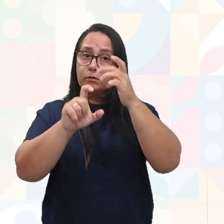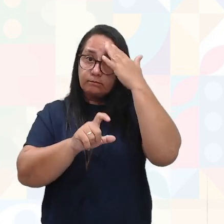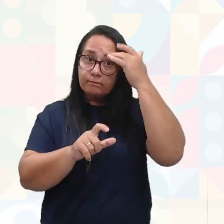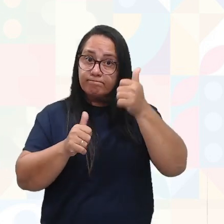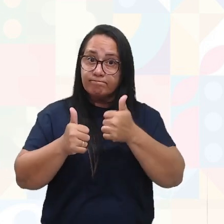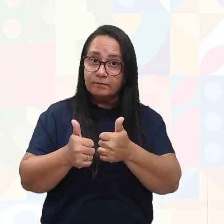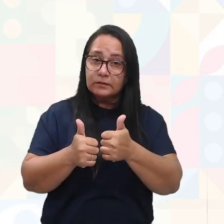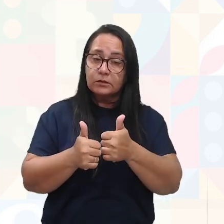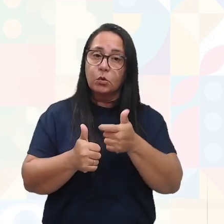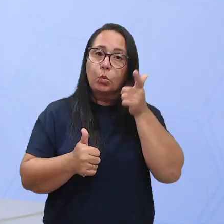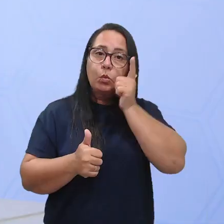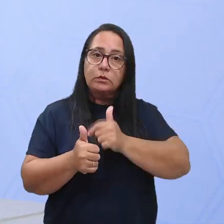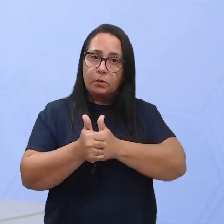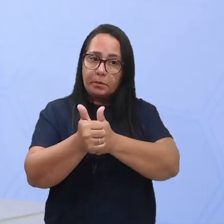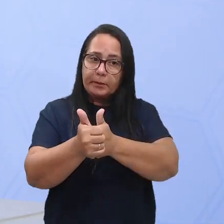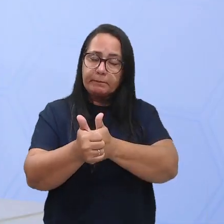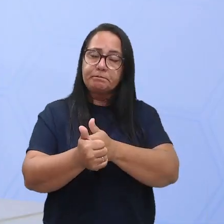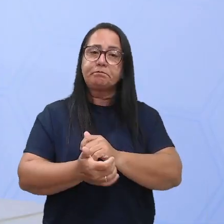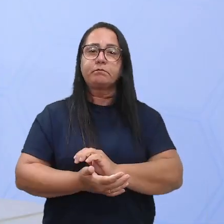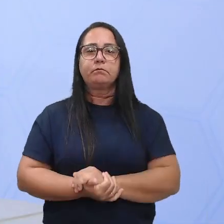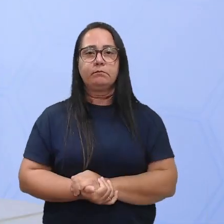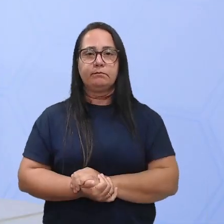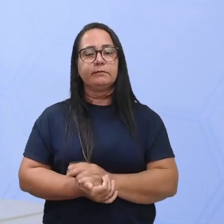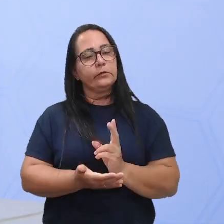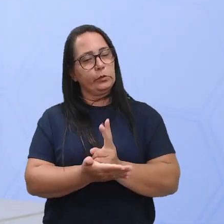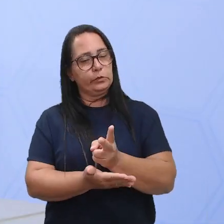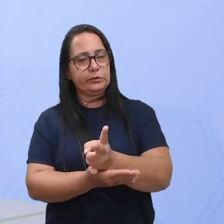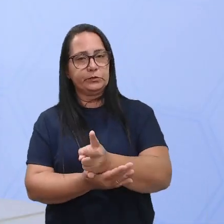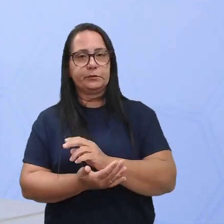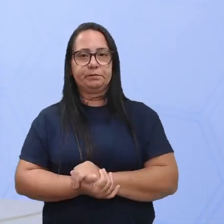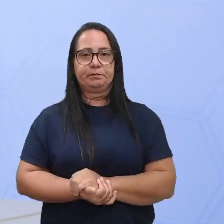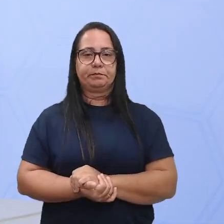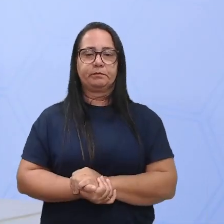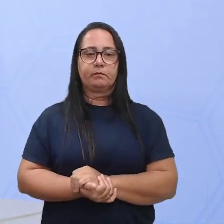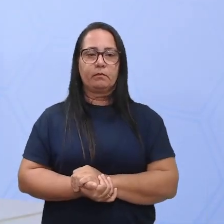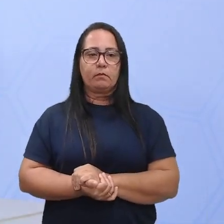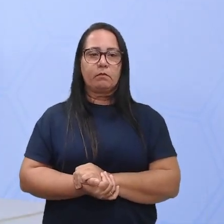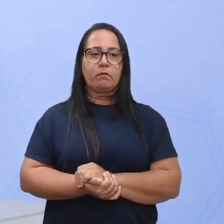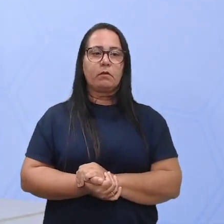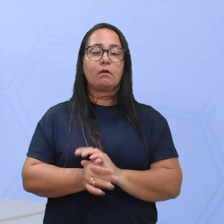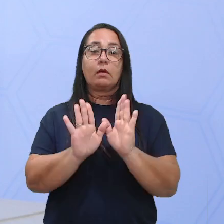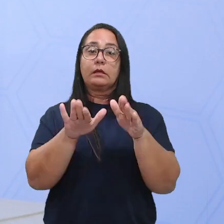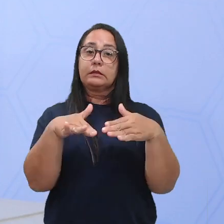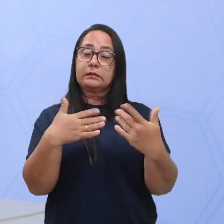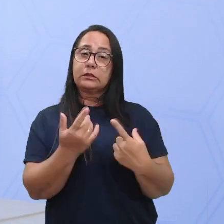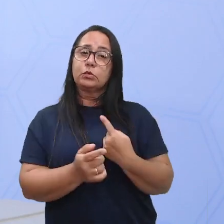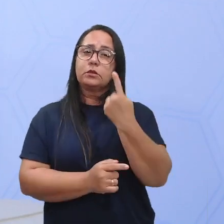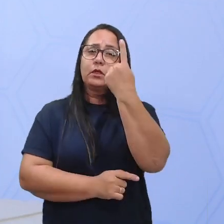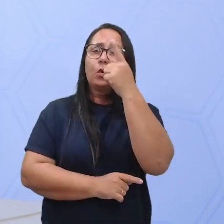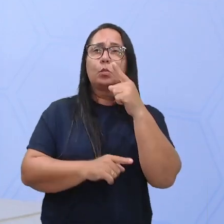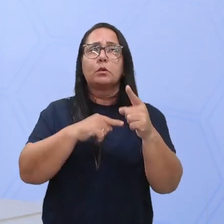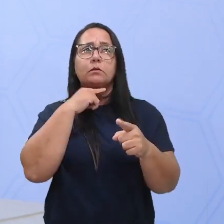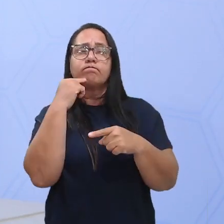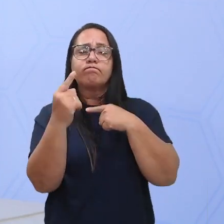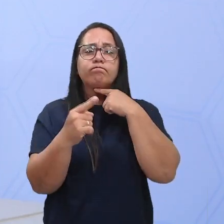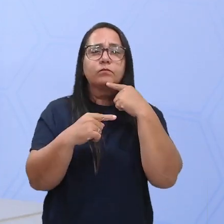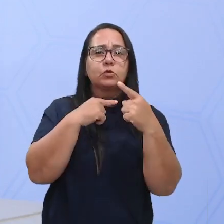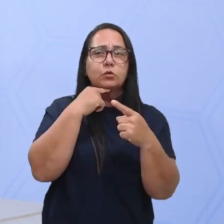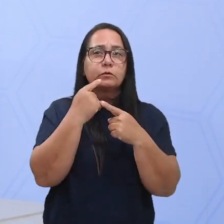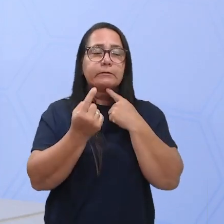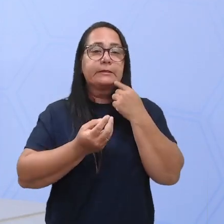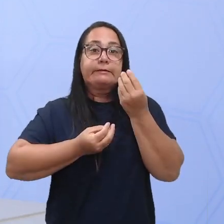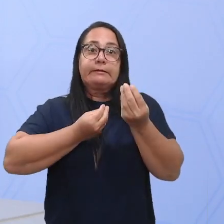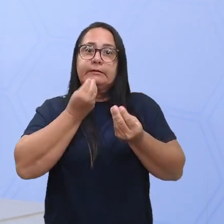estão conseguindo acompanhar? Vamos seguir. Bom, e aí vem uma pergunta que não quer calar.